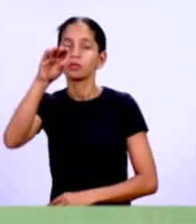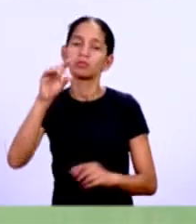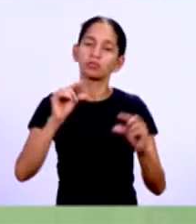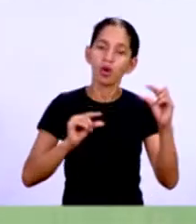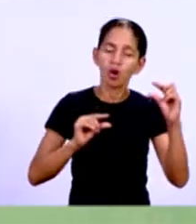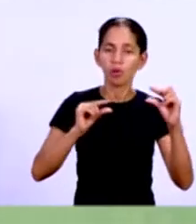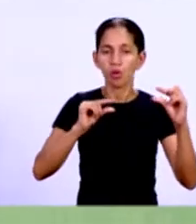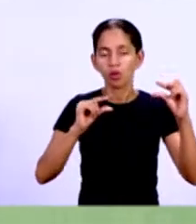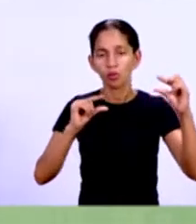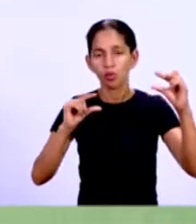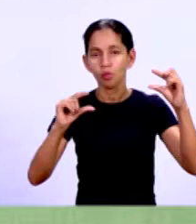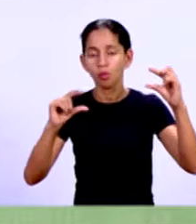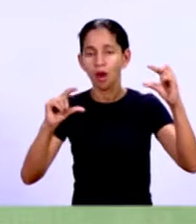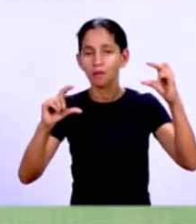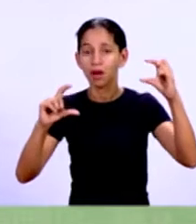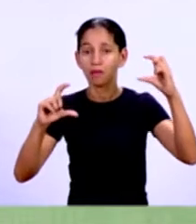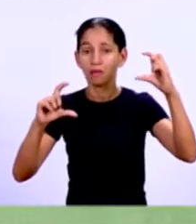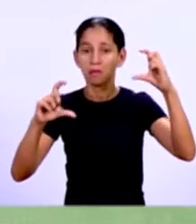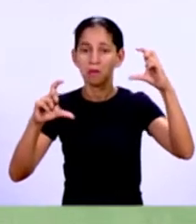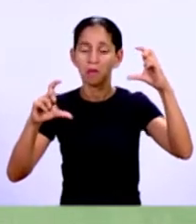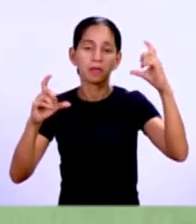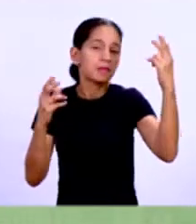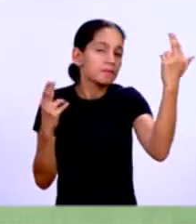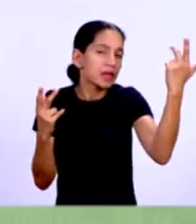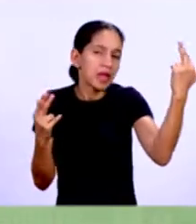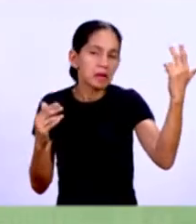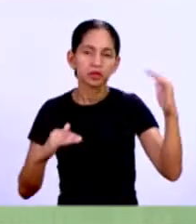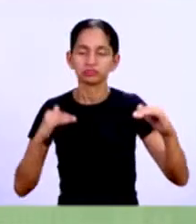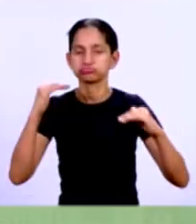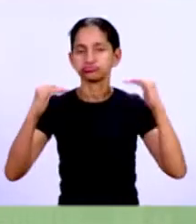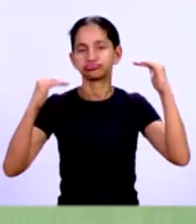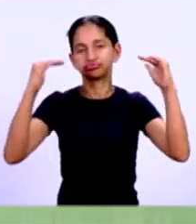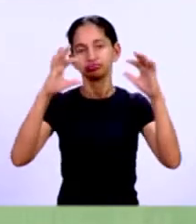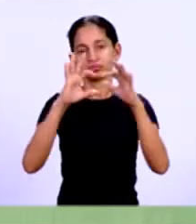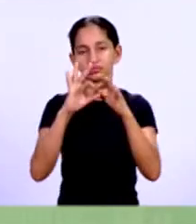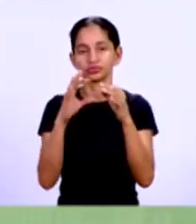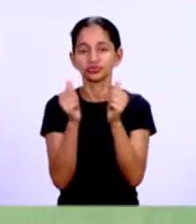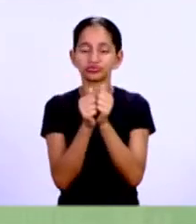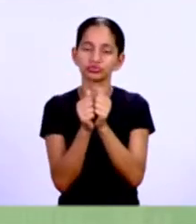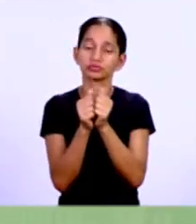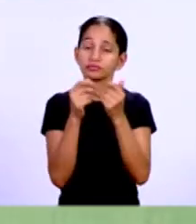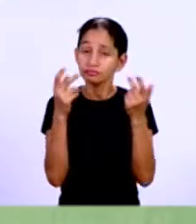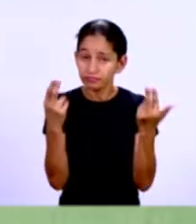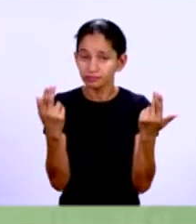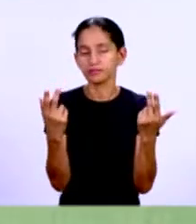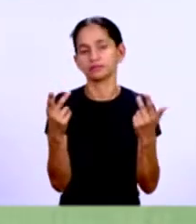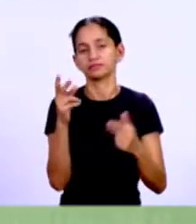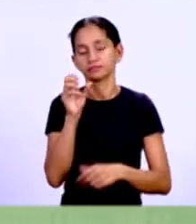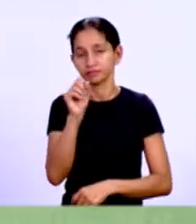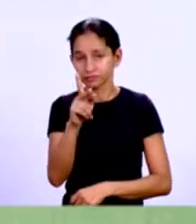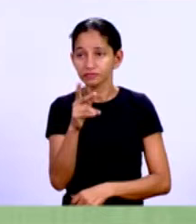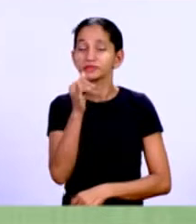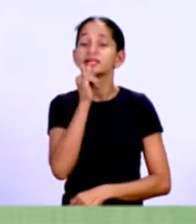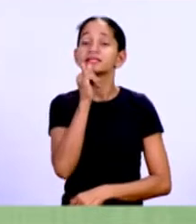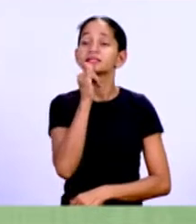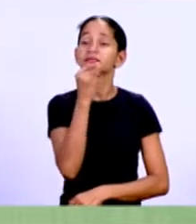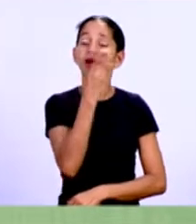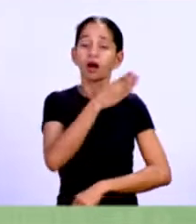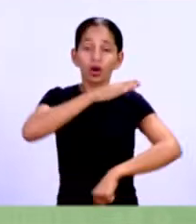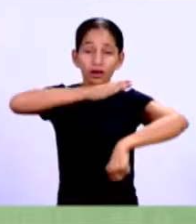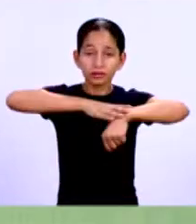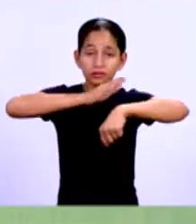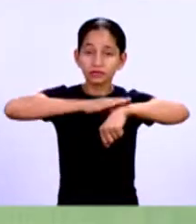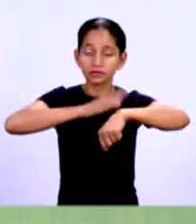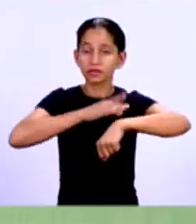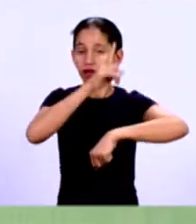pouco retorno. À medida que vai aumentando o risco, vai aumentando o retorno. Tá? Então aqui, por exemplo, nesse momento, nessa